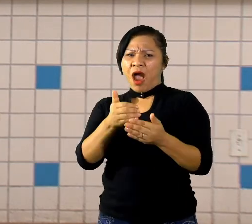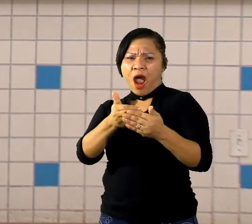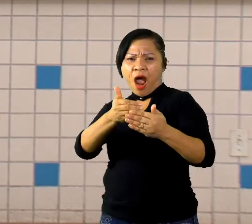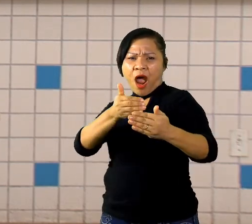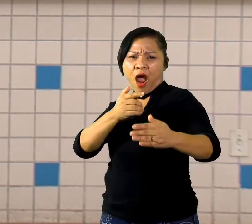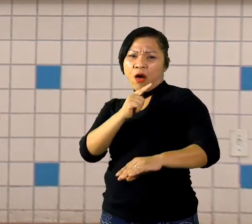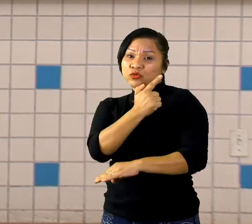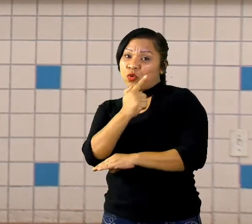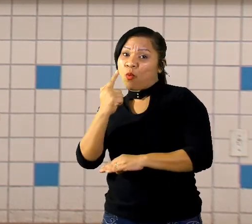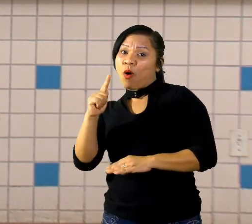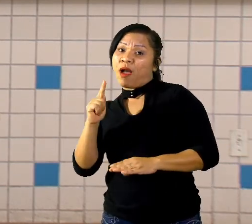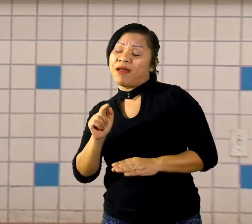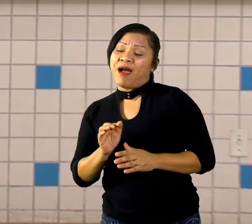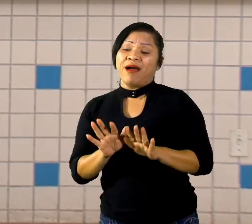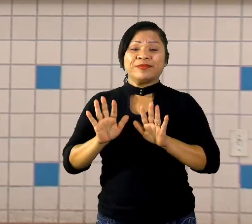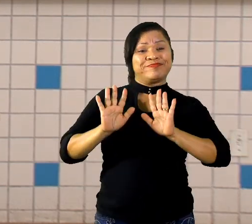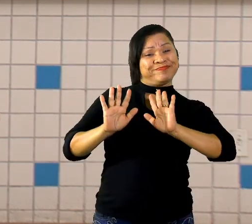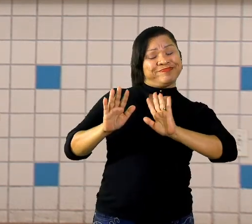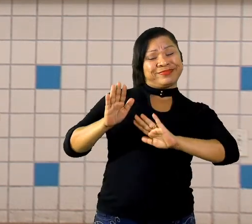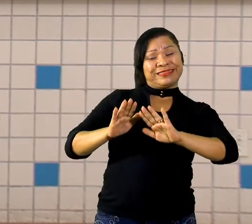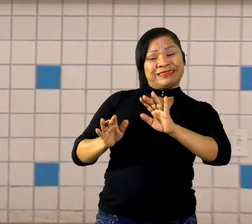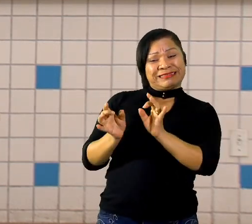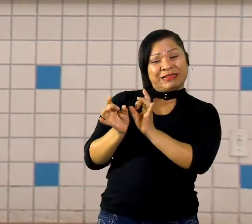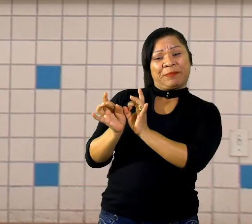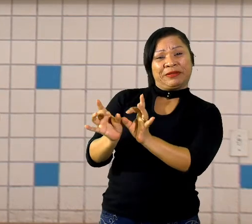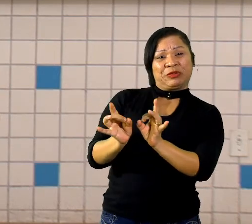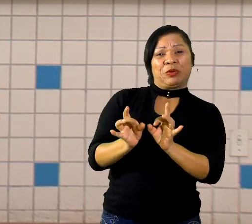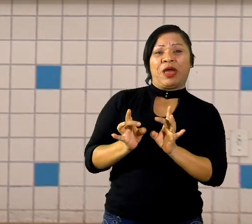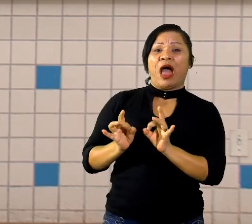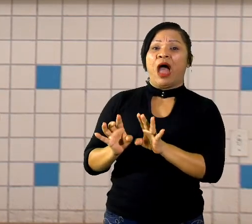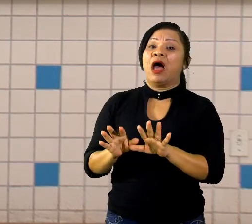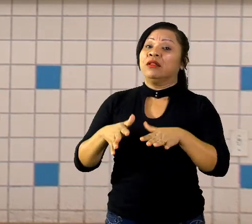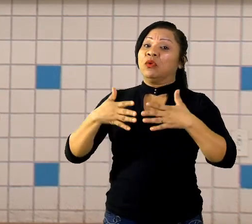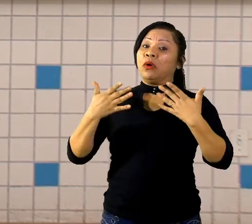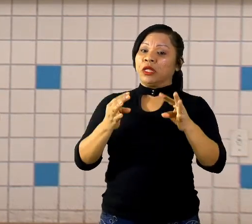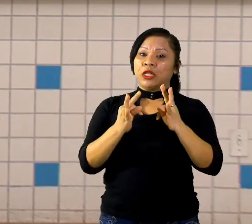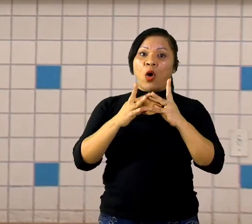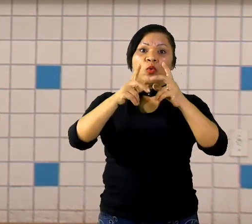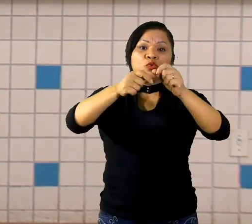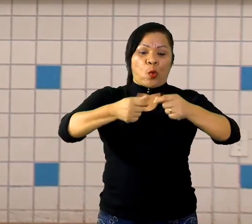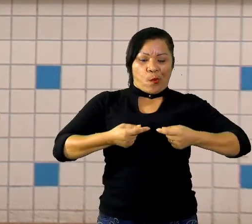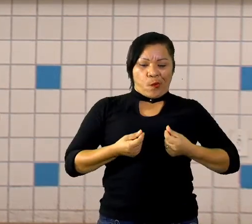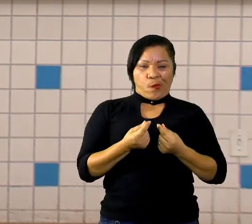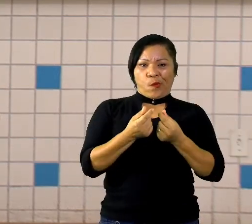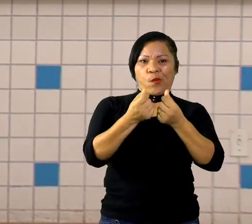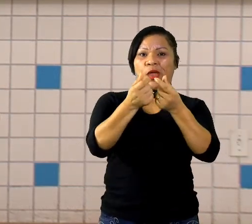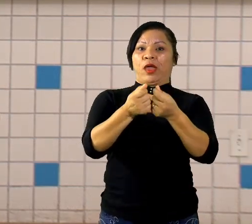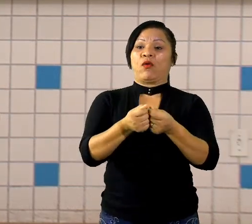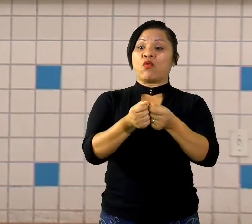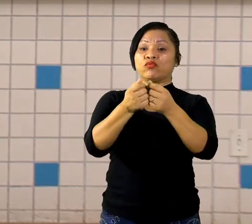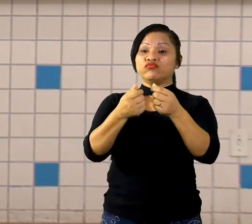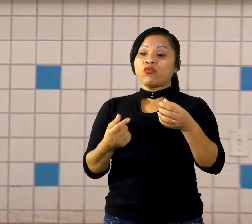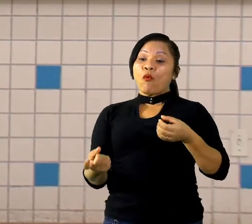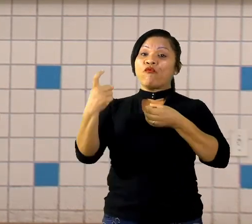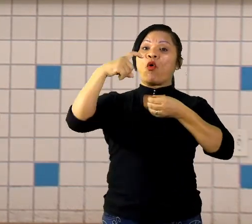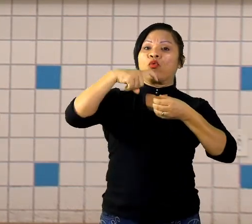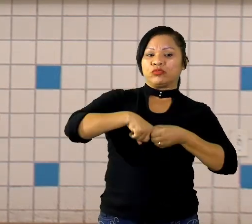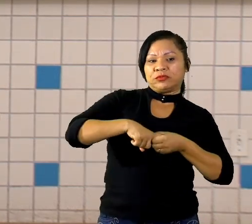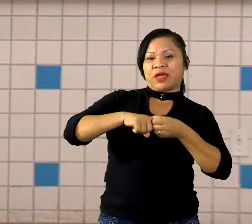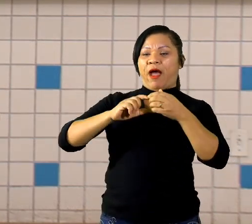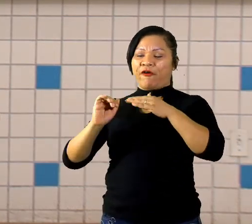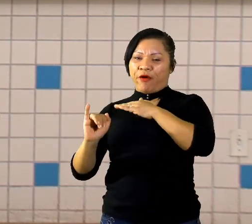ficando abandonado e nem sempre os recursos que eram produzidos aqui retornavam em forma de impostos. Por